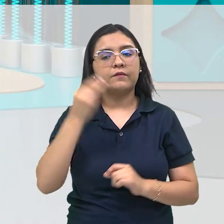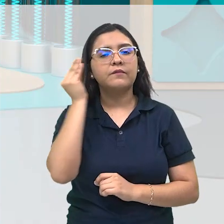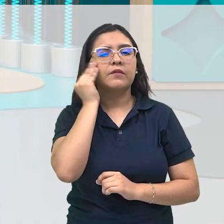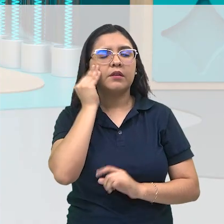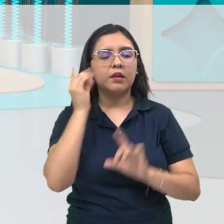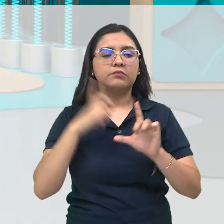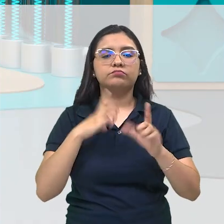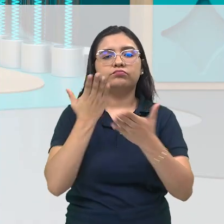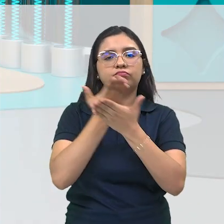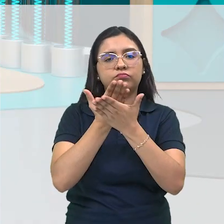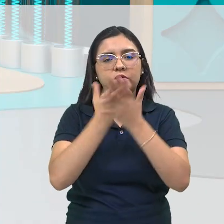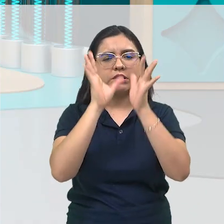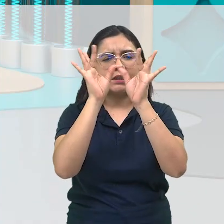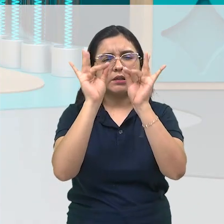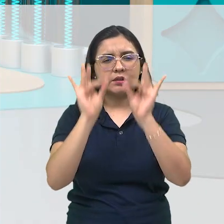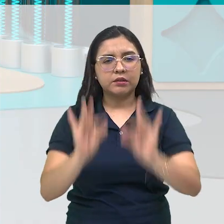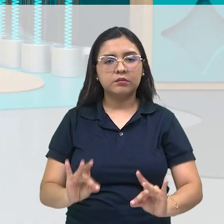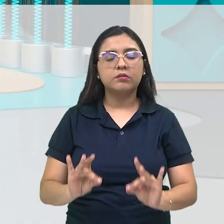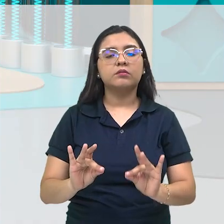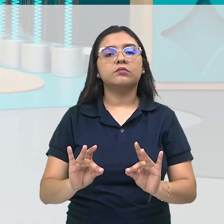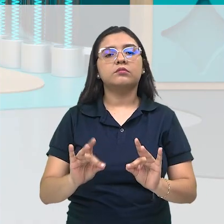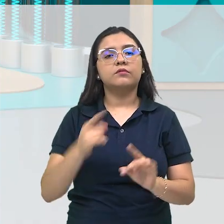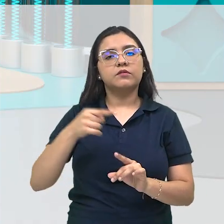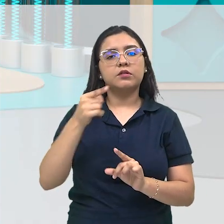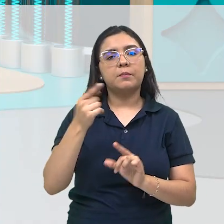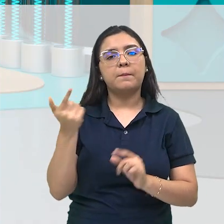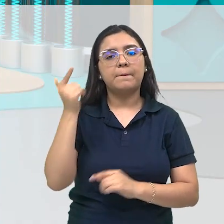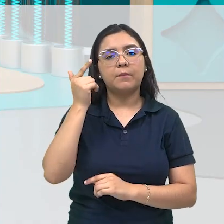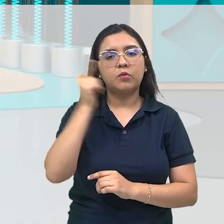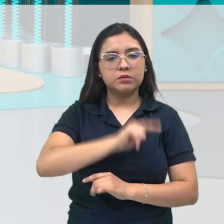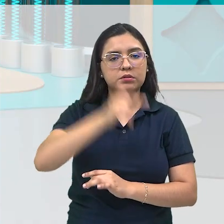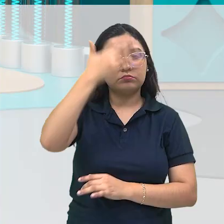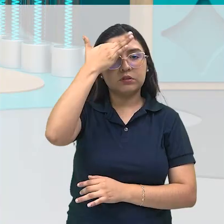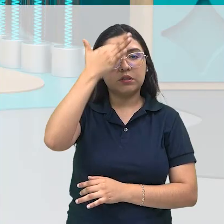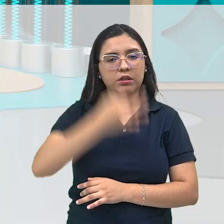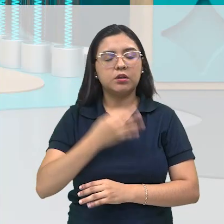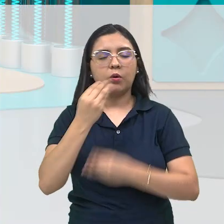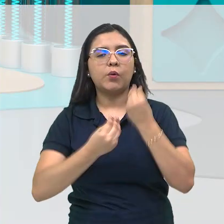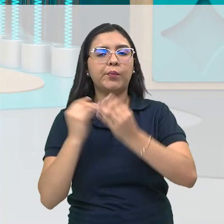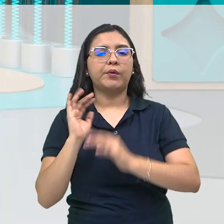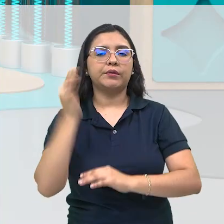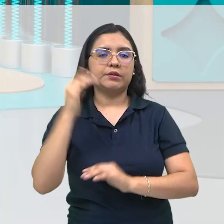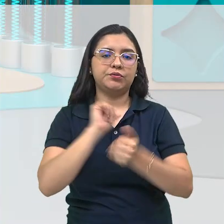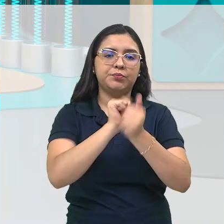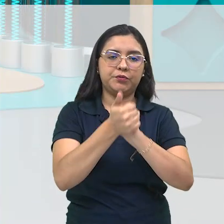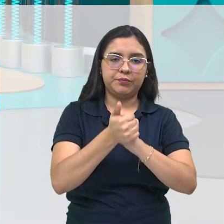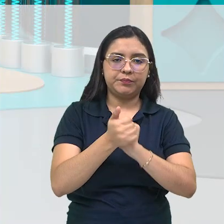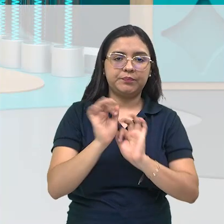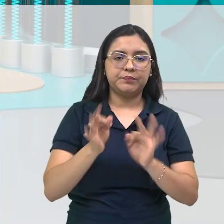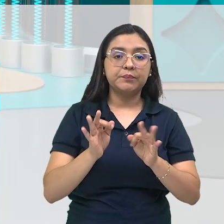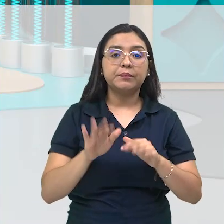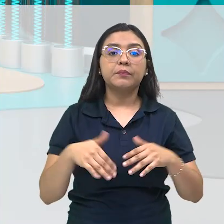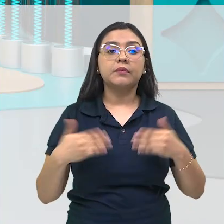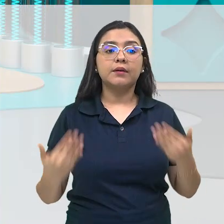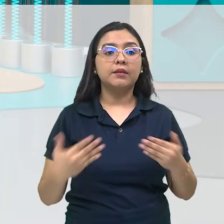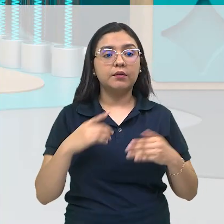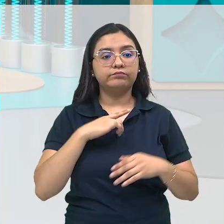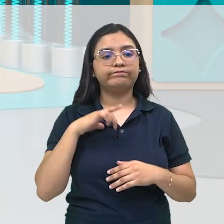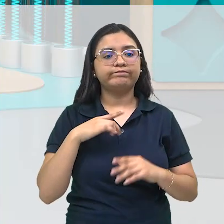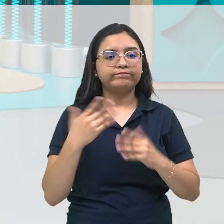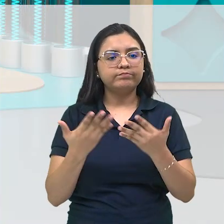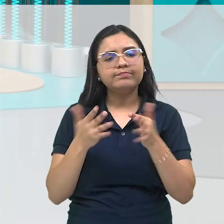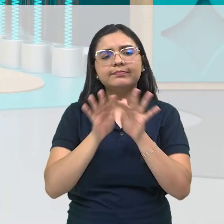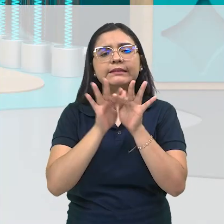tentar destrinchar aqui o máximo possível para que vocês possam entender a dinâmica do beisebol. Então, de uma maneira